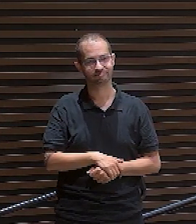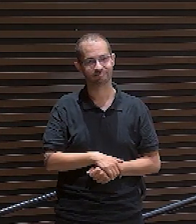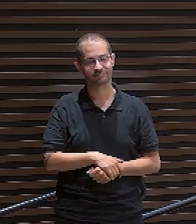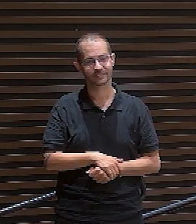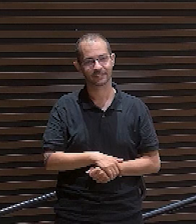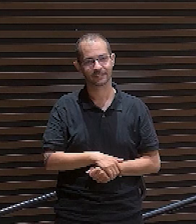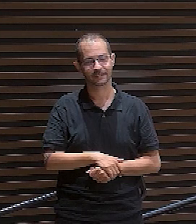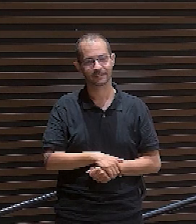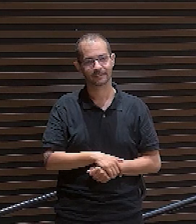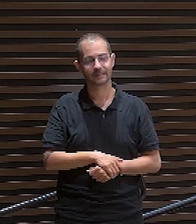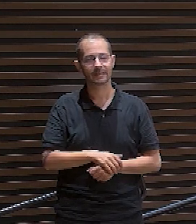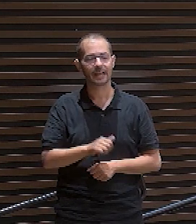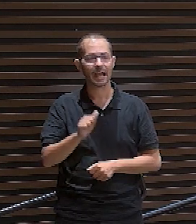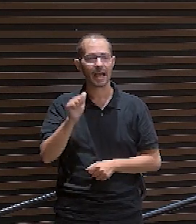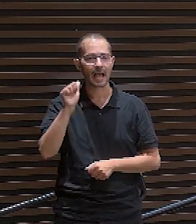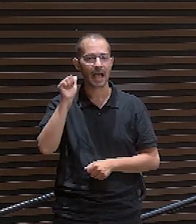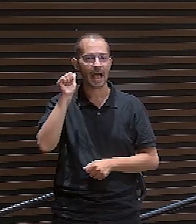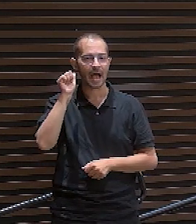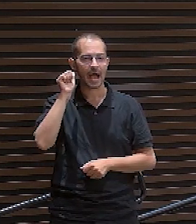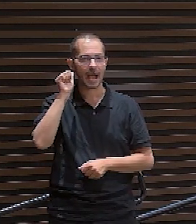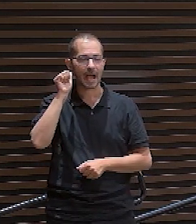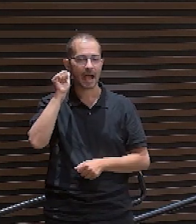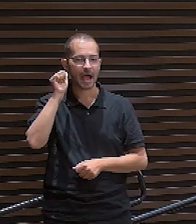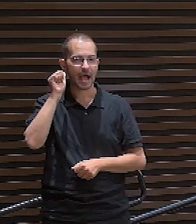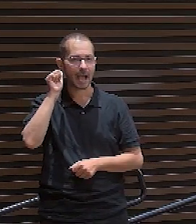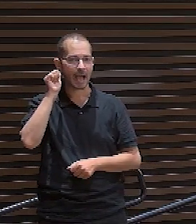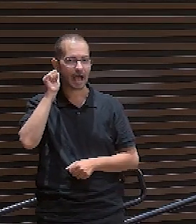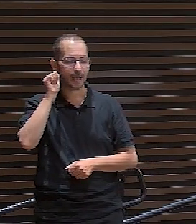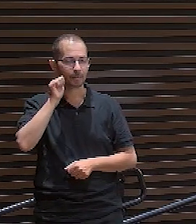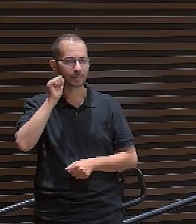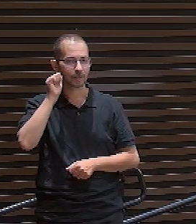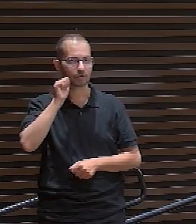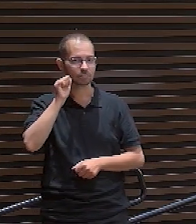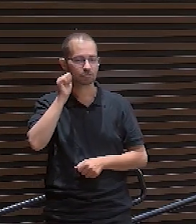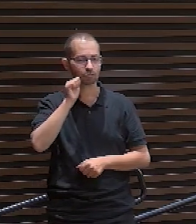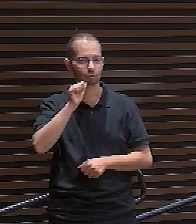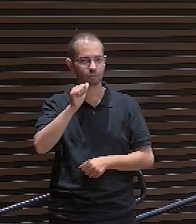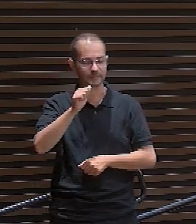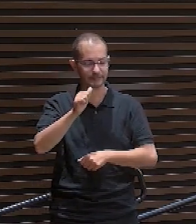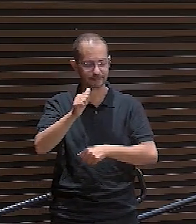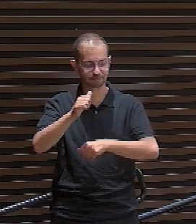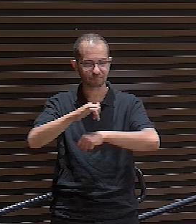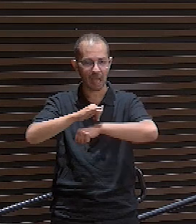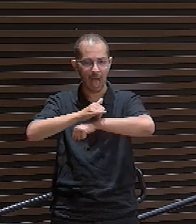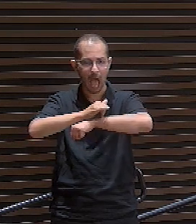Ele trouxe as primícias da gordura das ovelhas.